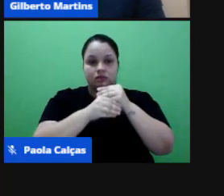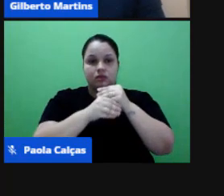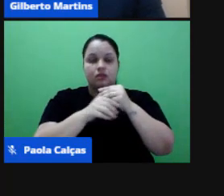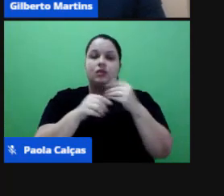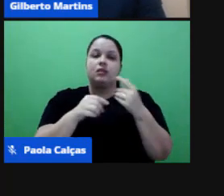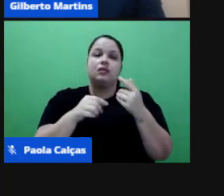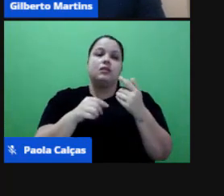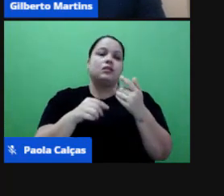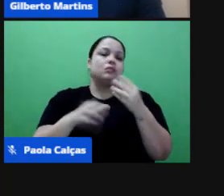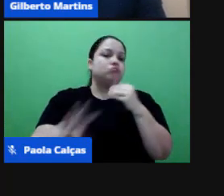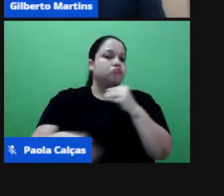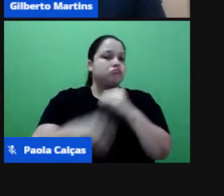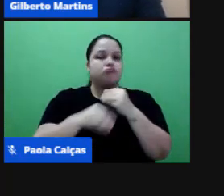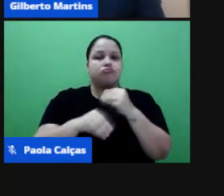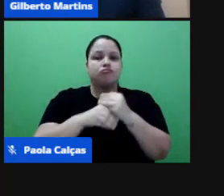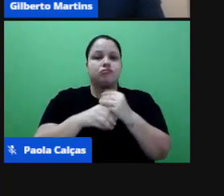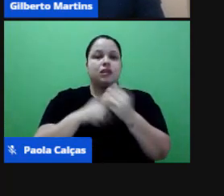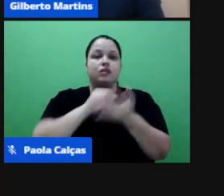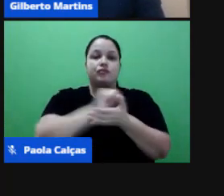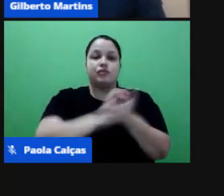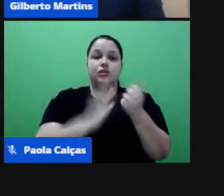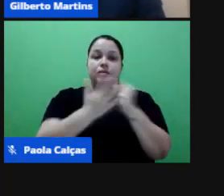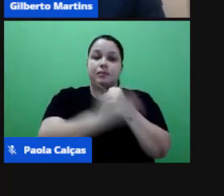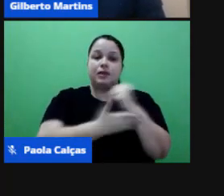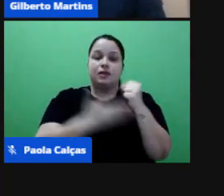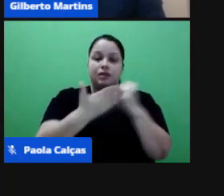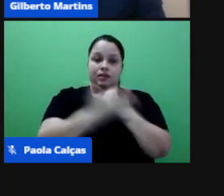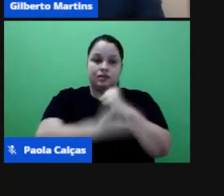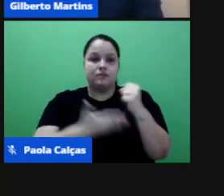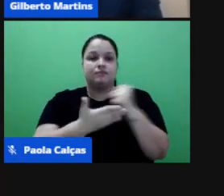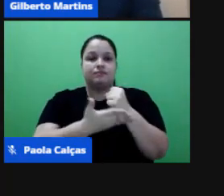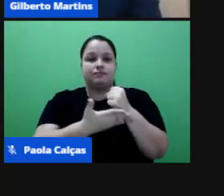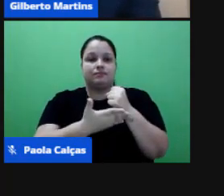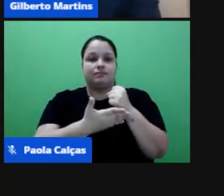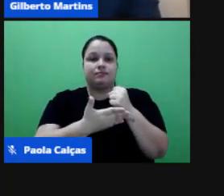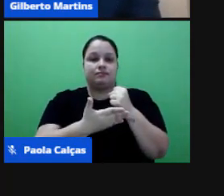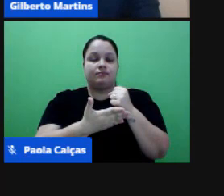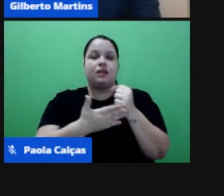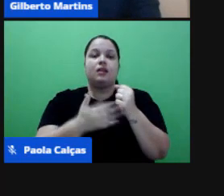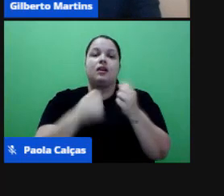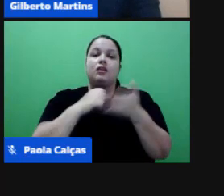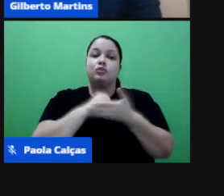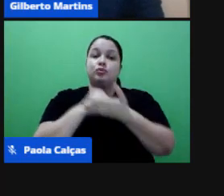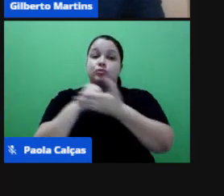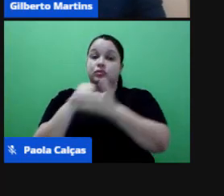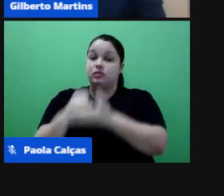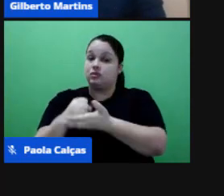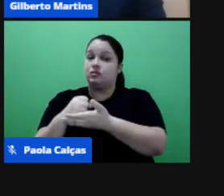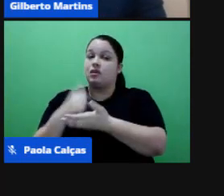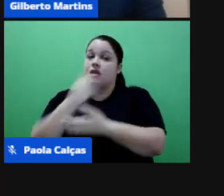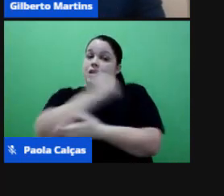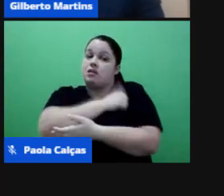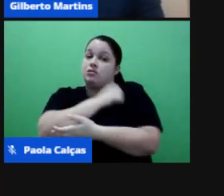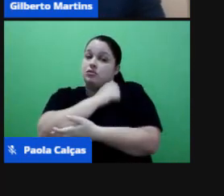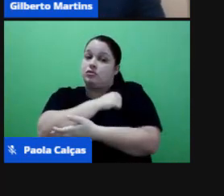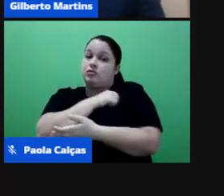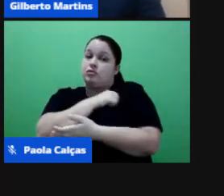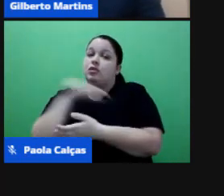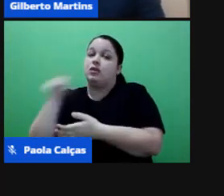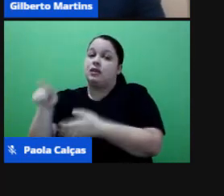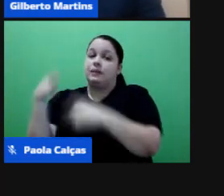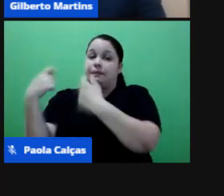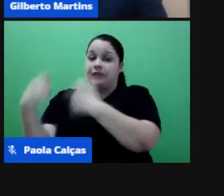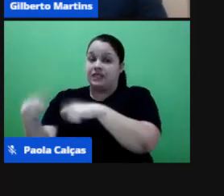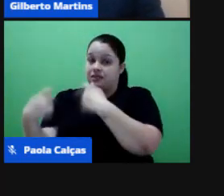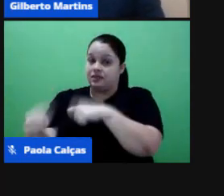de atividades básicas, atendendo às necessidades e às realidades dos alunos, visando garantir a recuperação